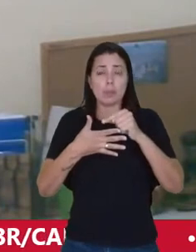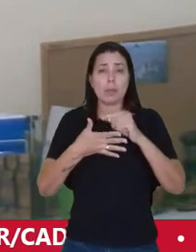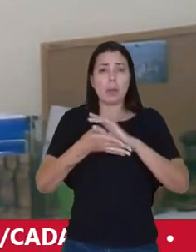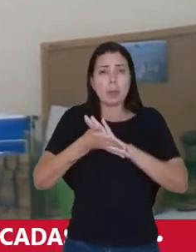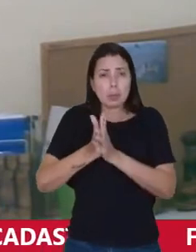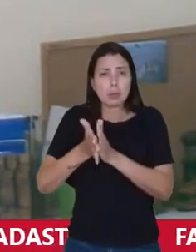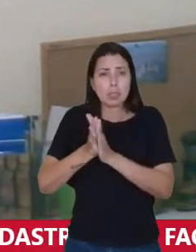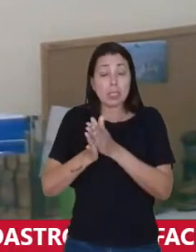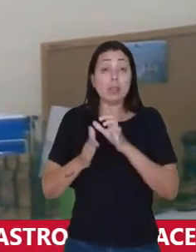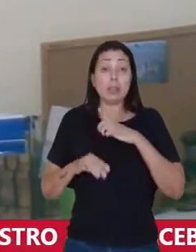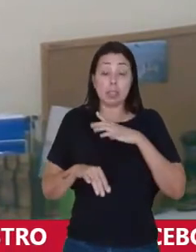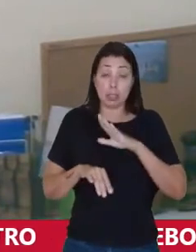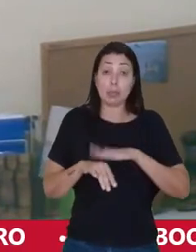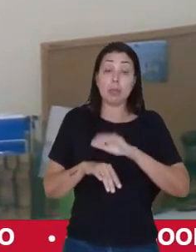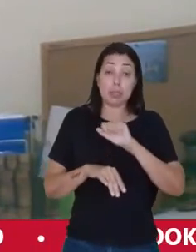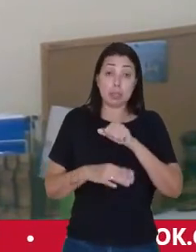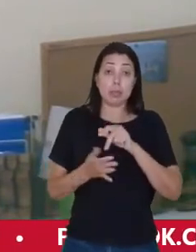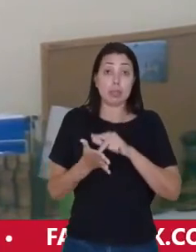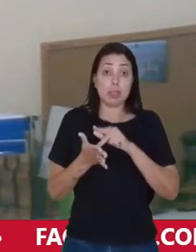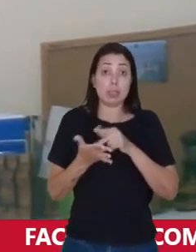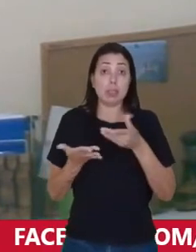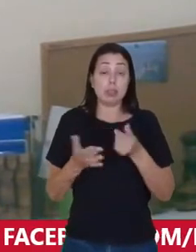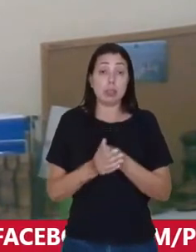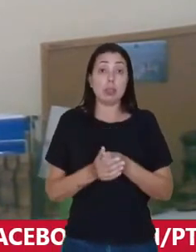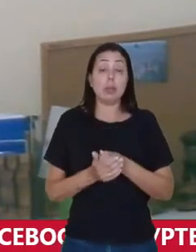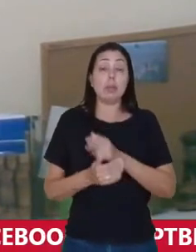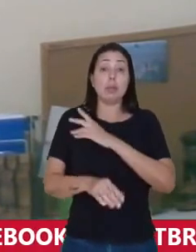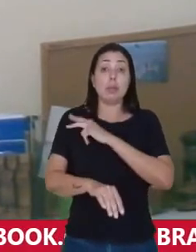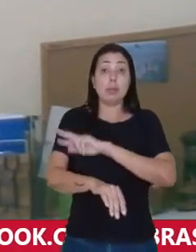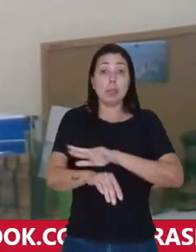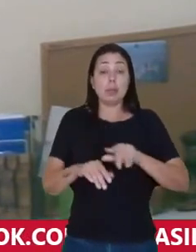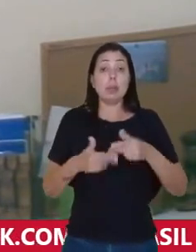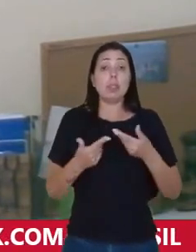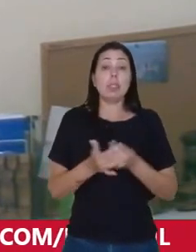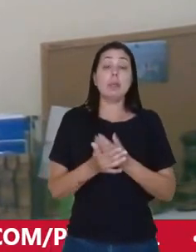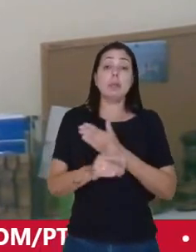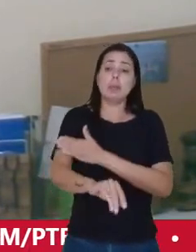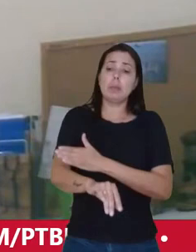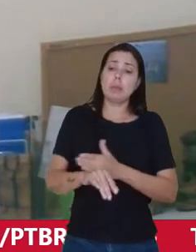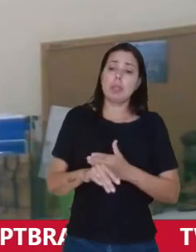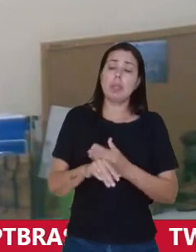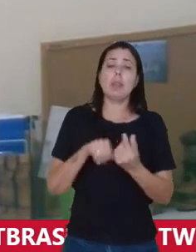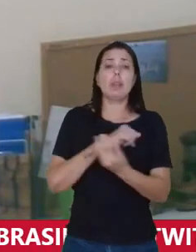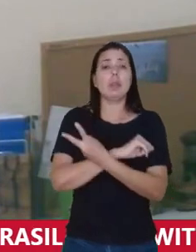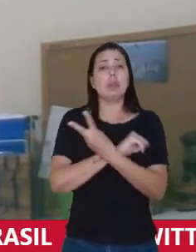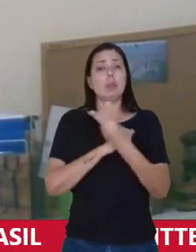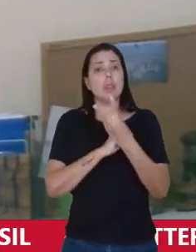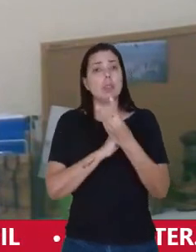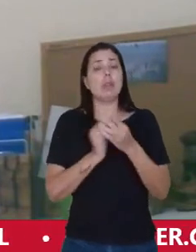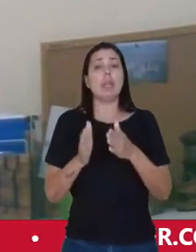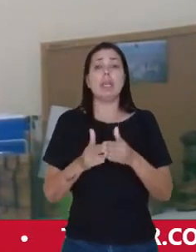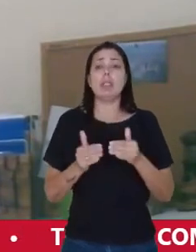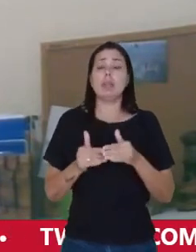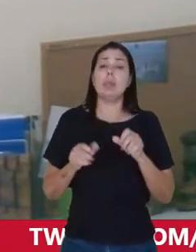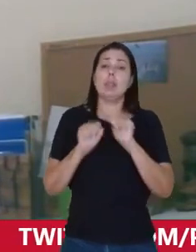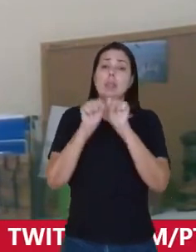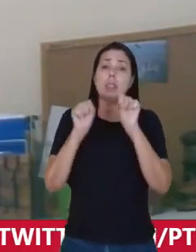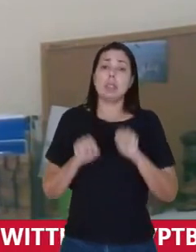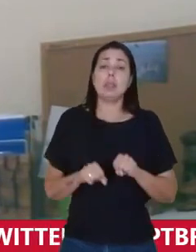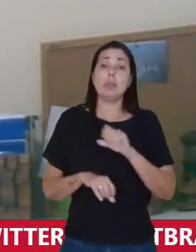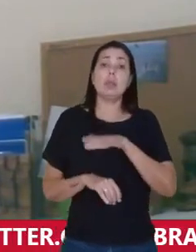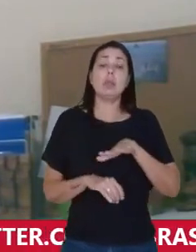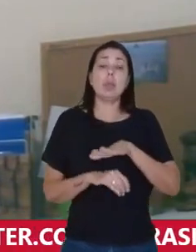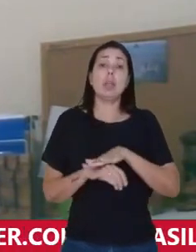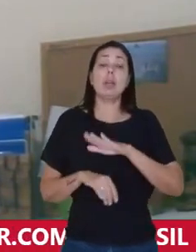discricionário, né, maior do que áreas de maioria branca, mas também grupos que têm sistemas de proteção, atendimento a sistemas de proteção